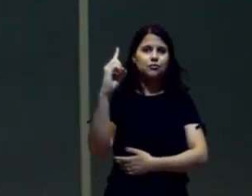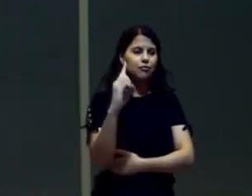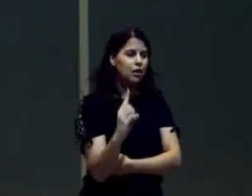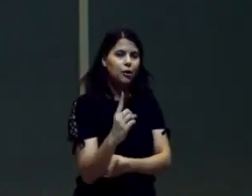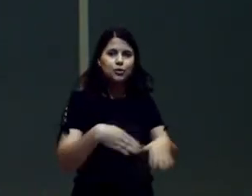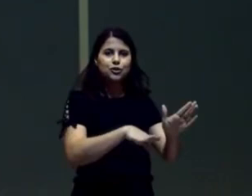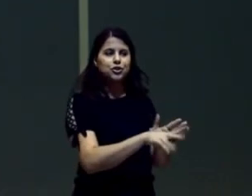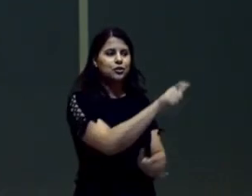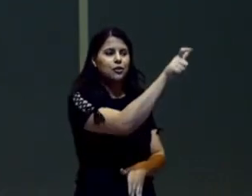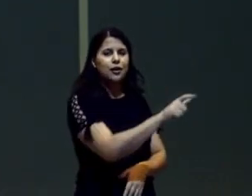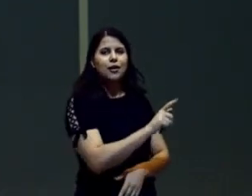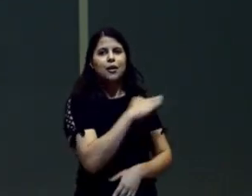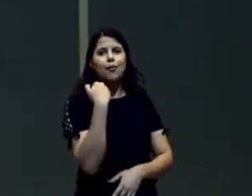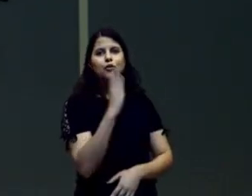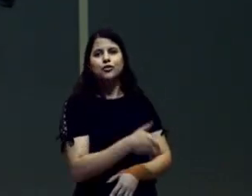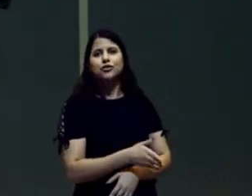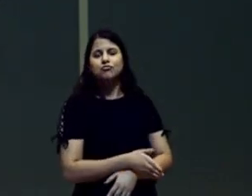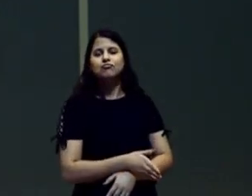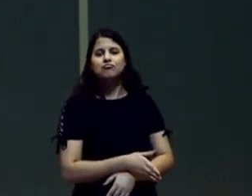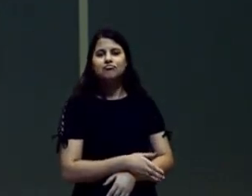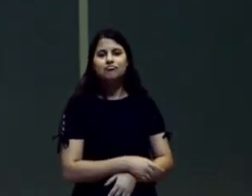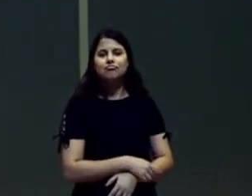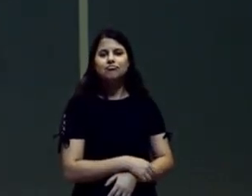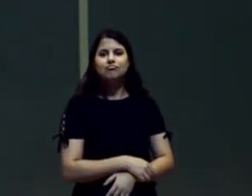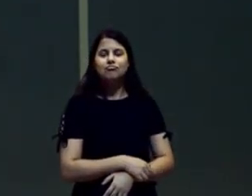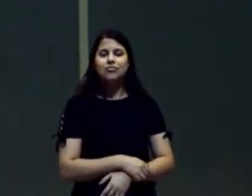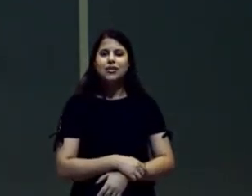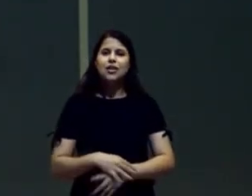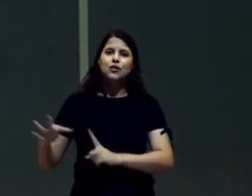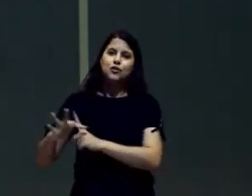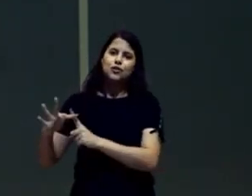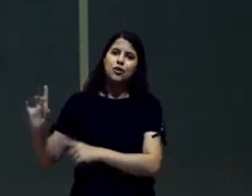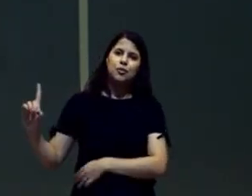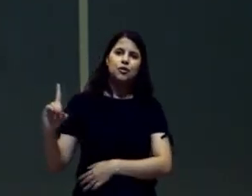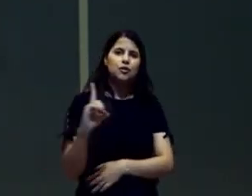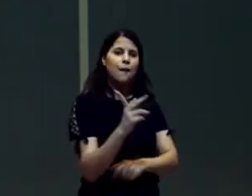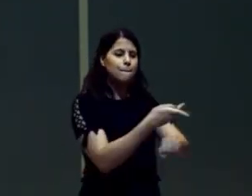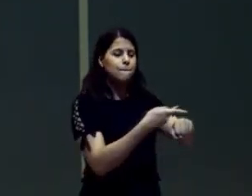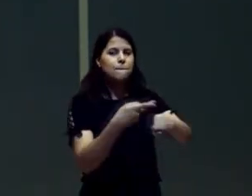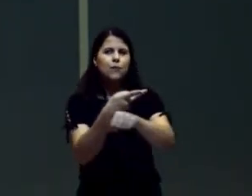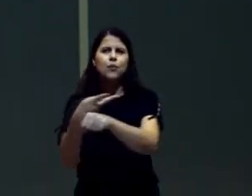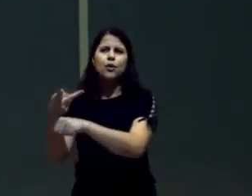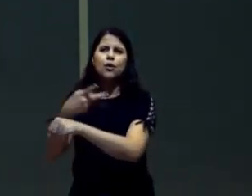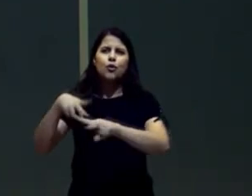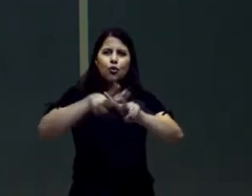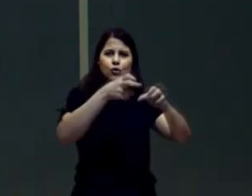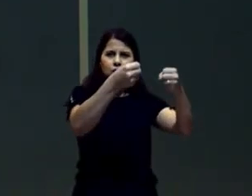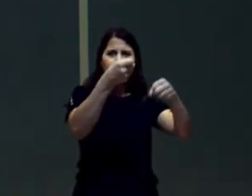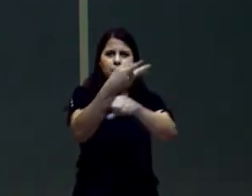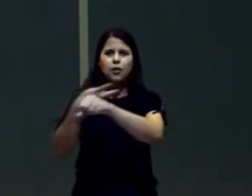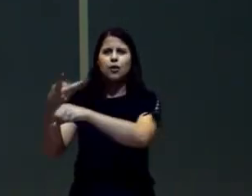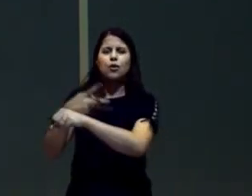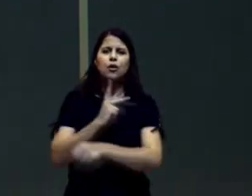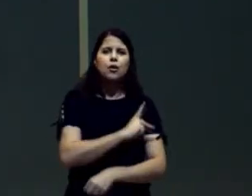vivo. Alguns estudiosos do Novo Testamento dizem que Timóteo chega a Roma e ele começa a procurar por Paulo nas prisões,